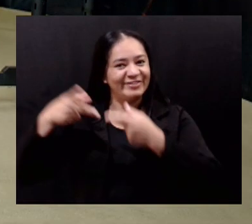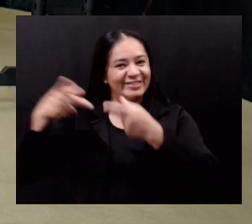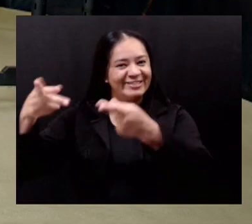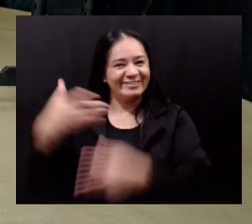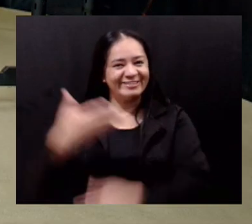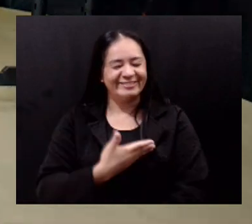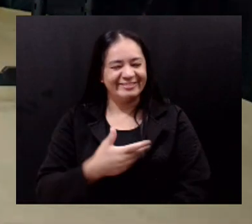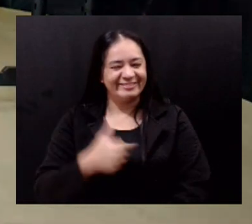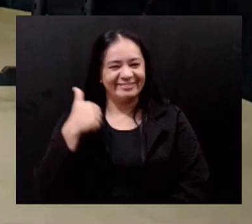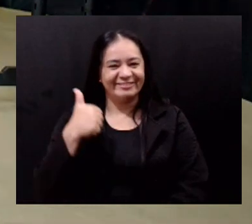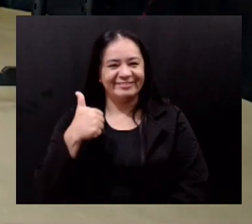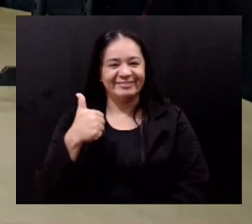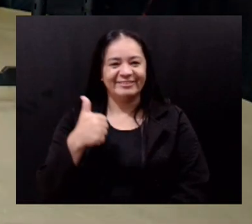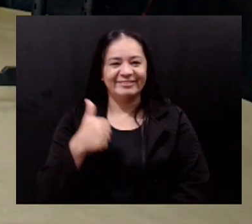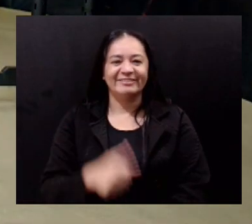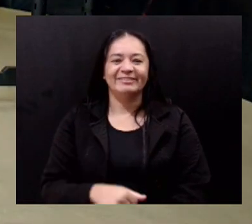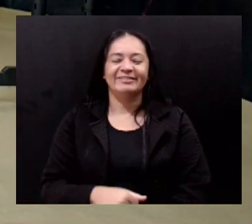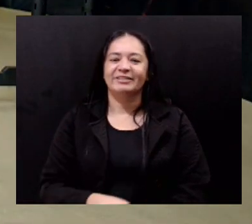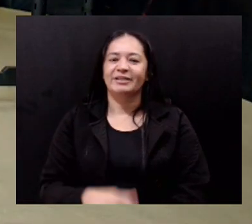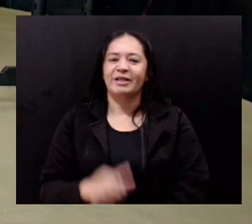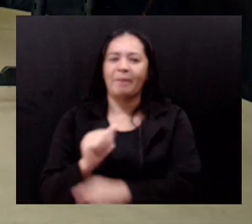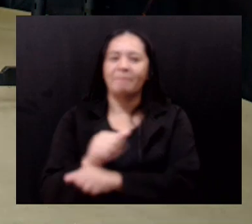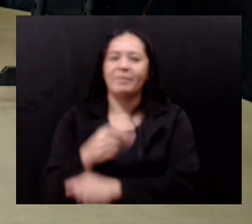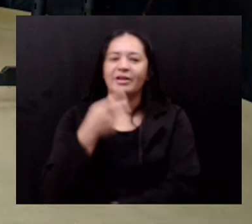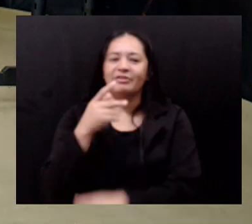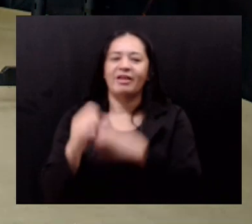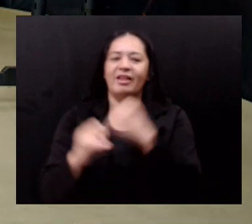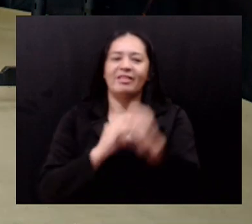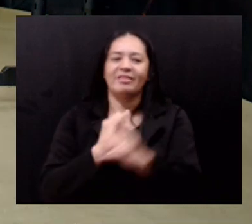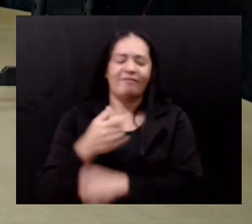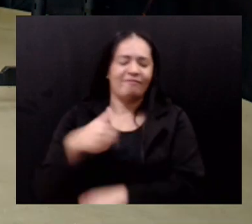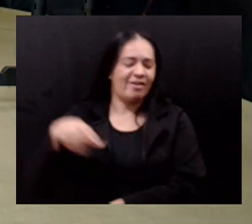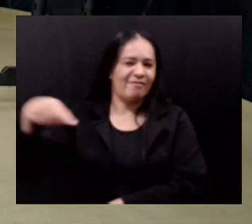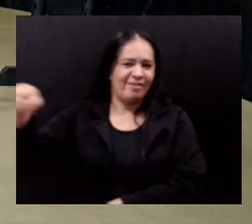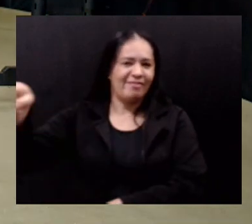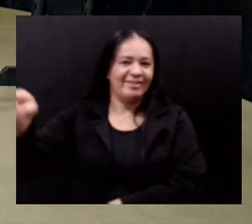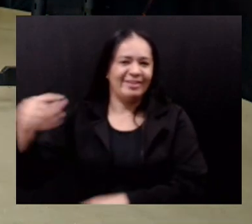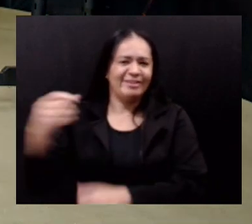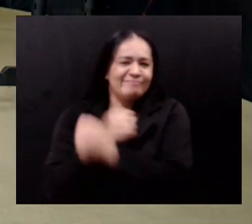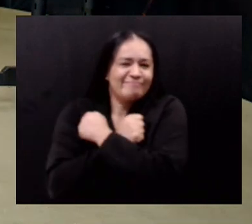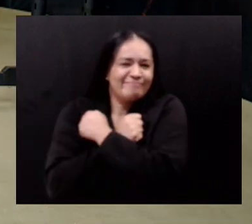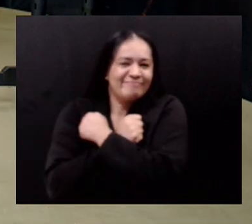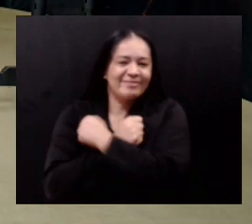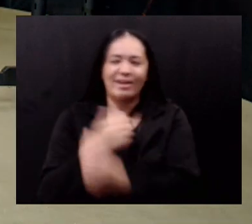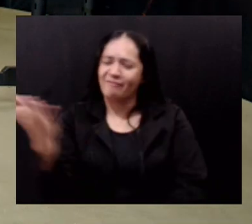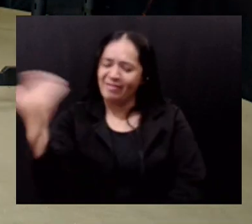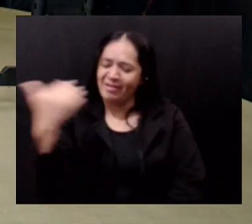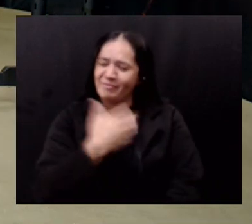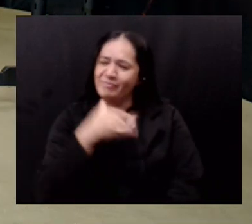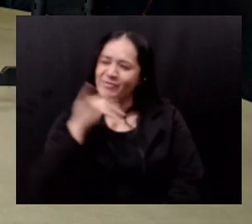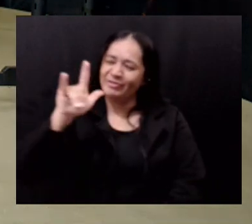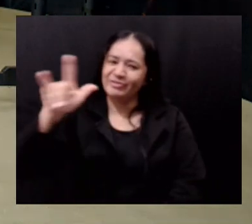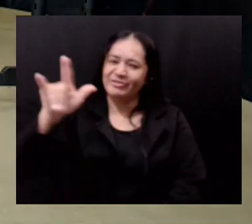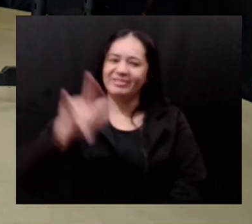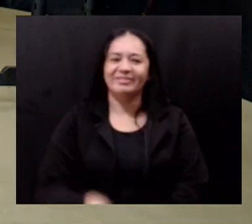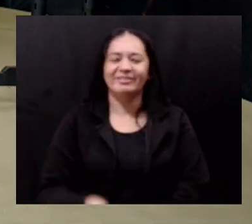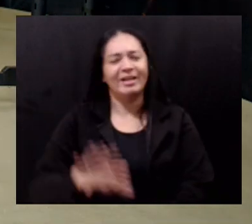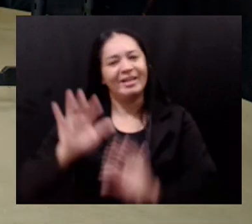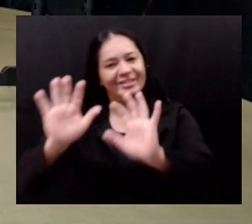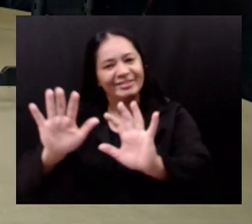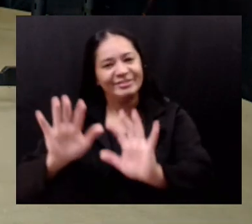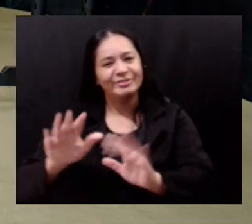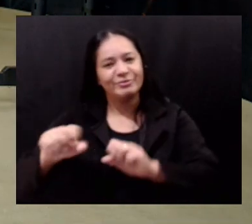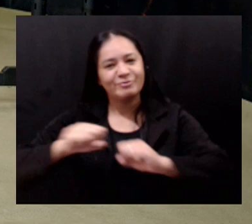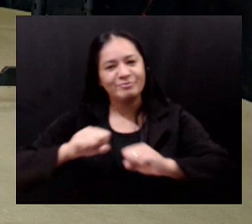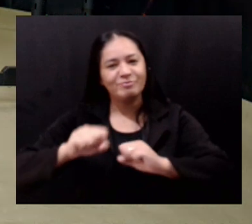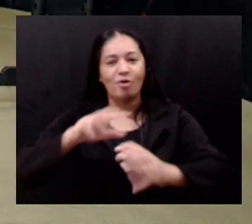disso não, para de ficar falando aí na internet, vai logo, vai lá falar, dá um abraço aqui, meu amigo, te amo. E é isso que move o mundo, isso